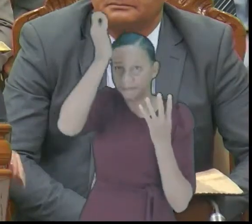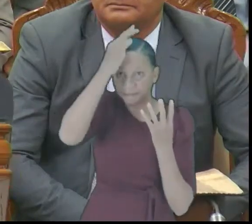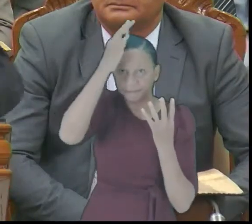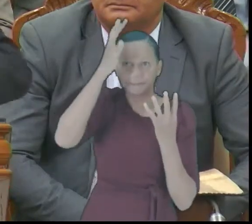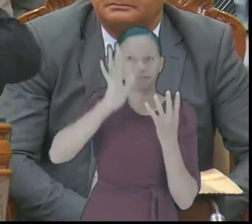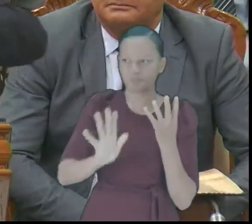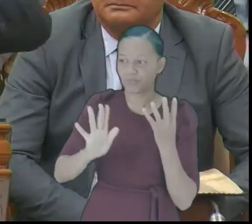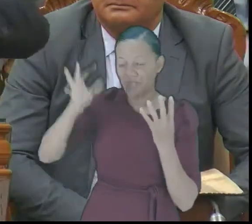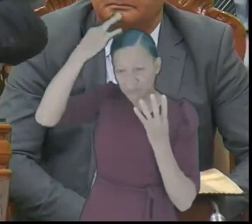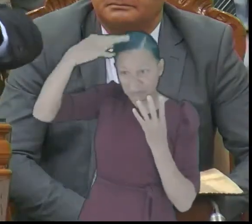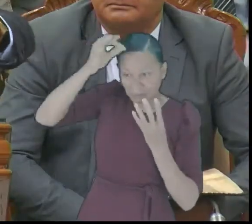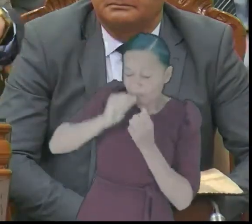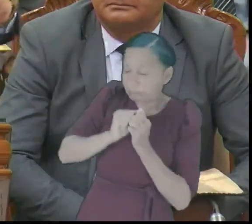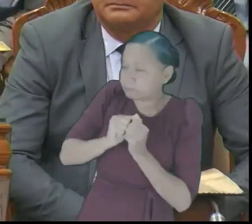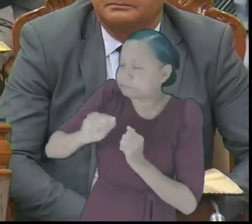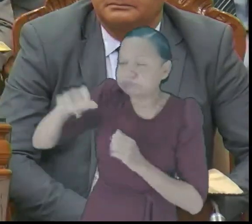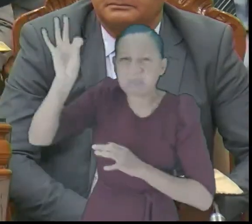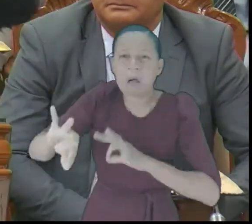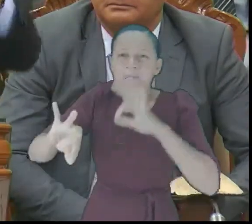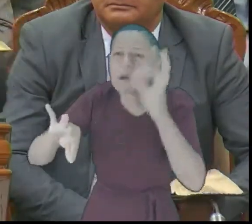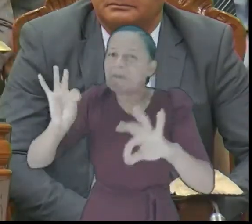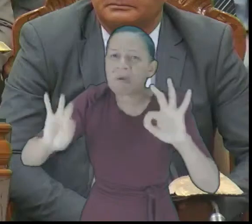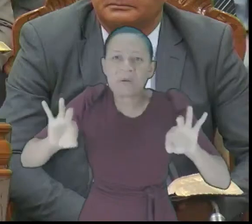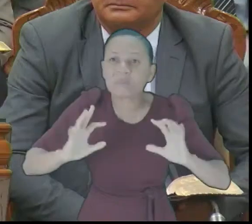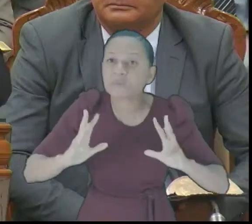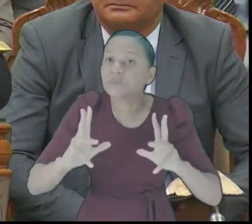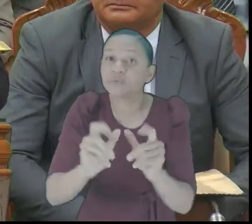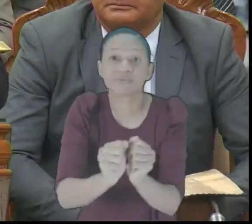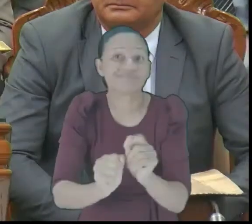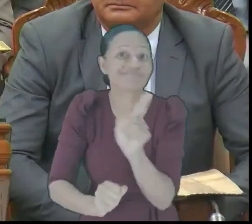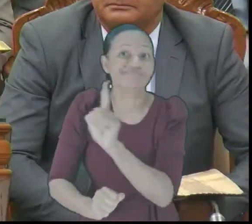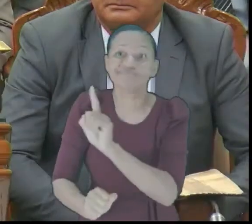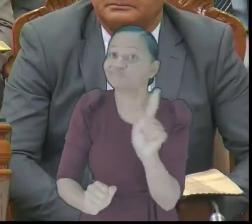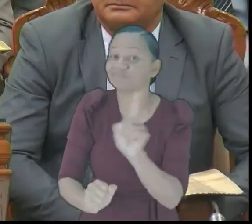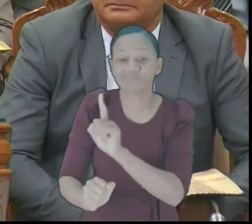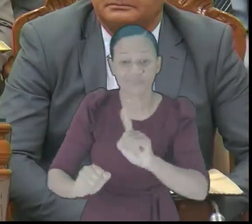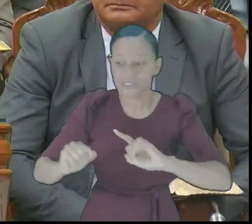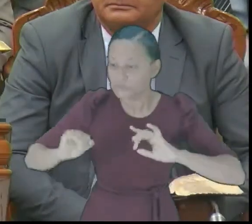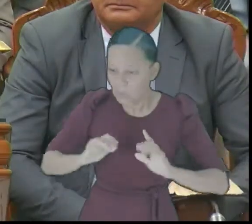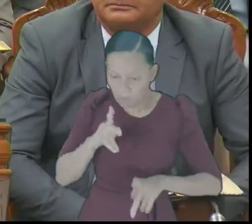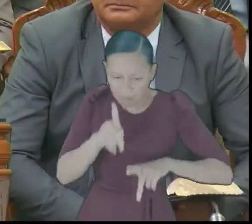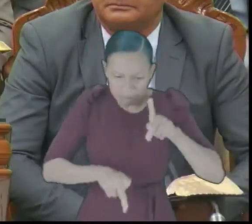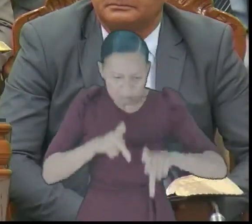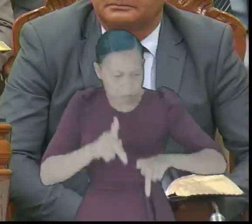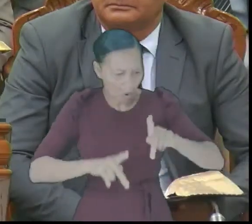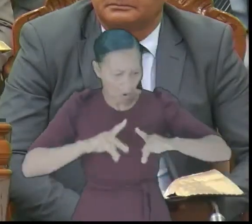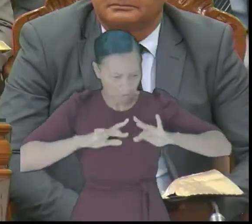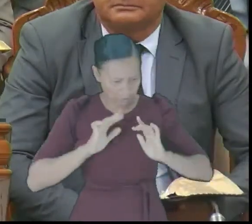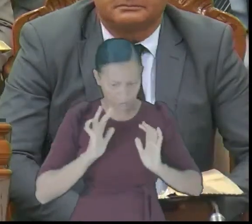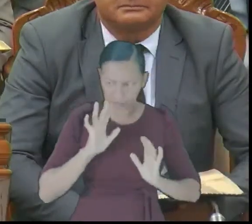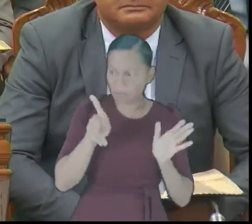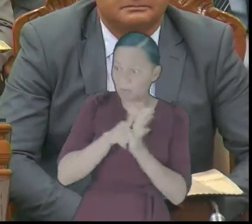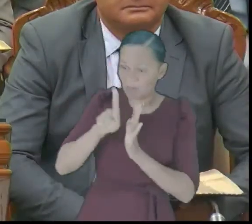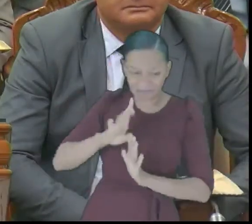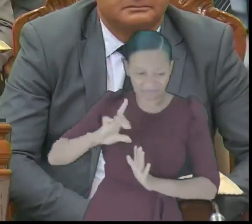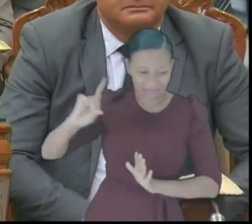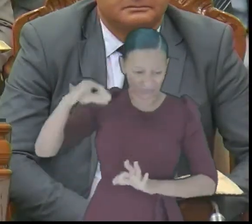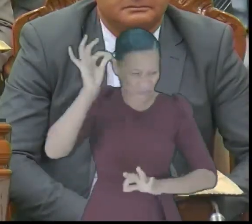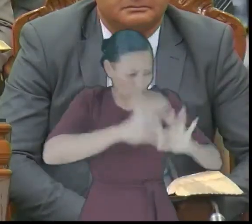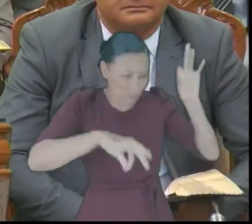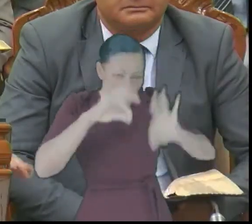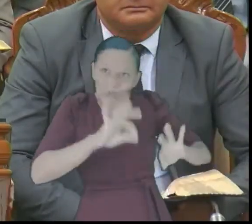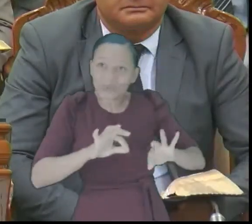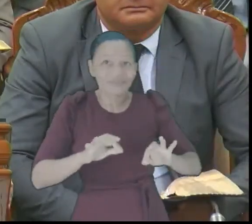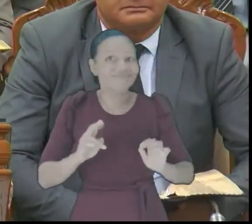era dado abundantemente a todo mundo. Nem todo o povo de Deus não desfrutava dessa bênção que